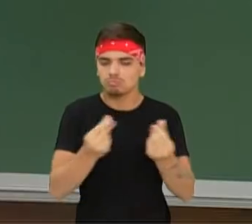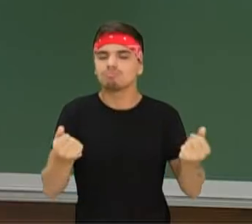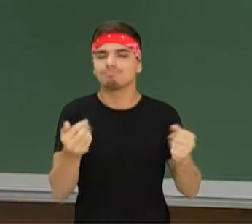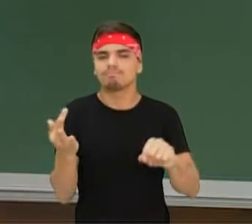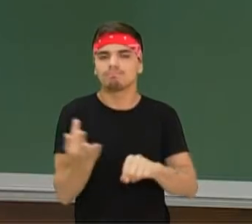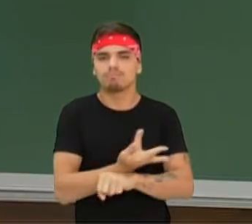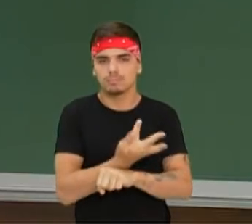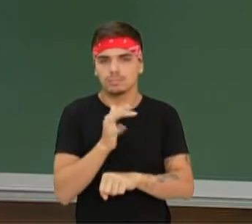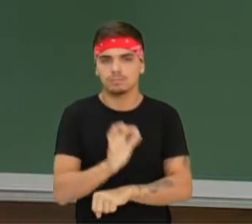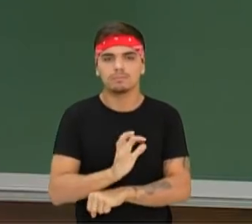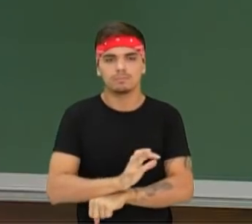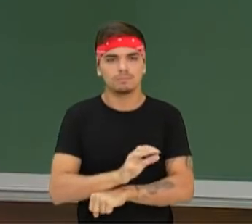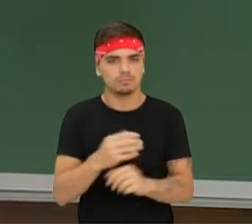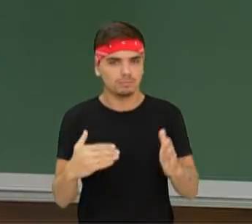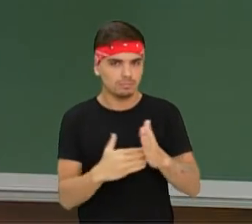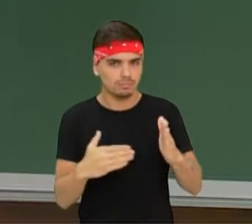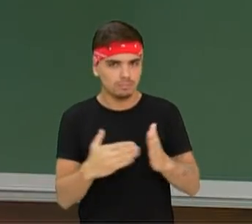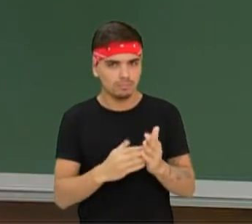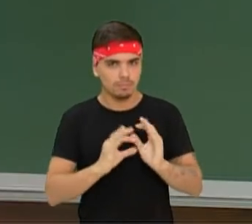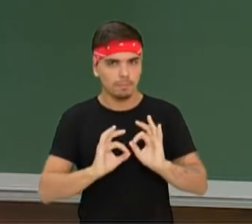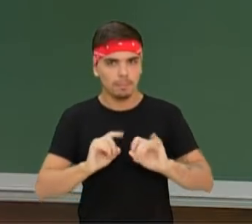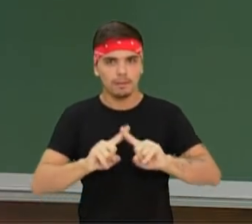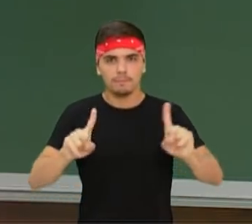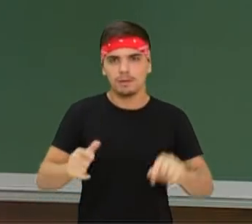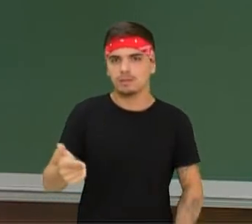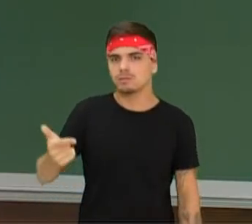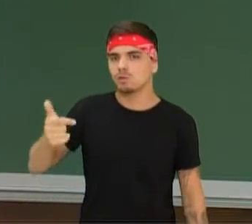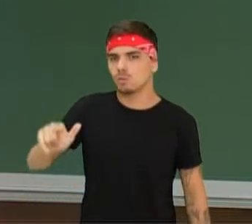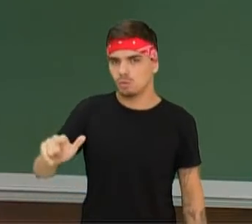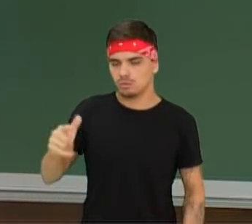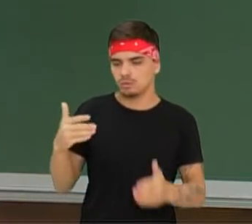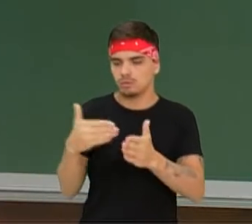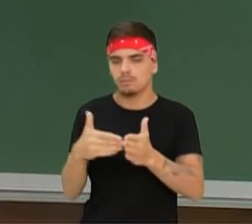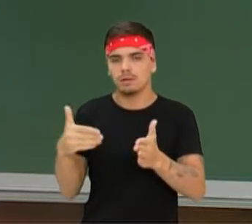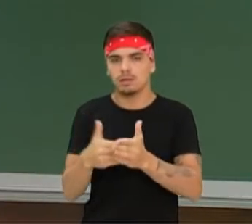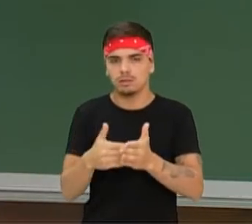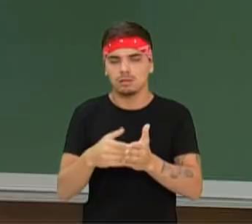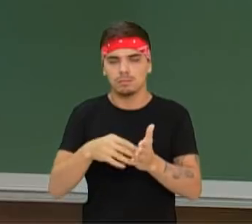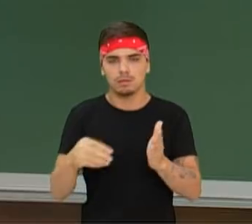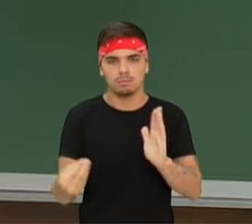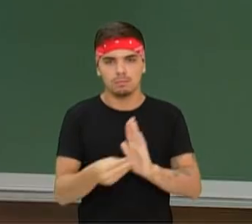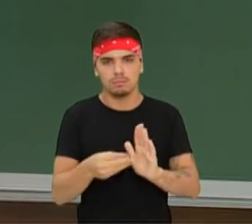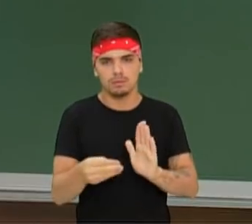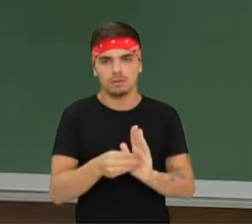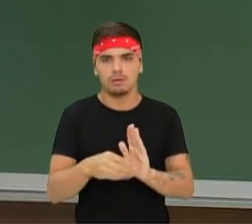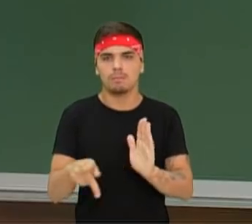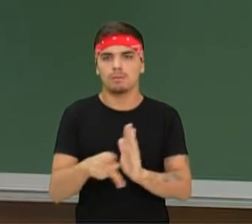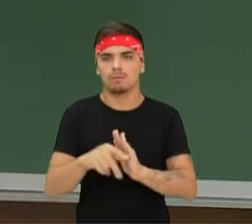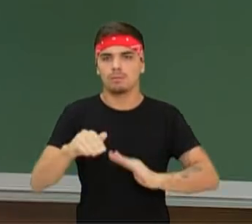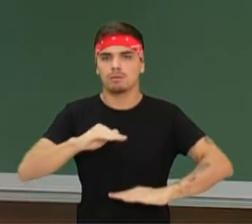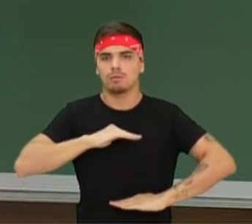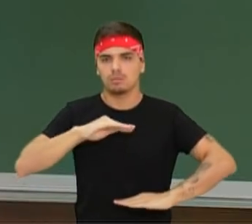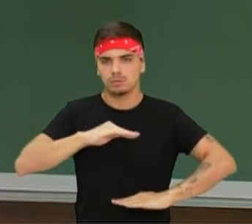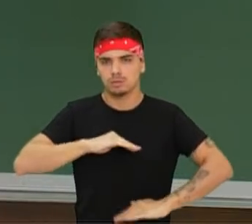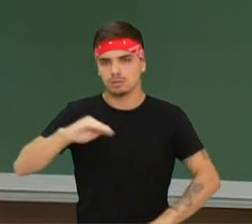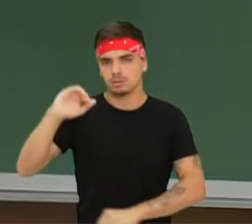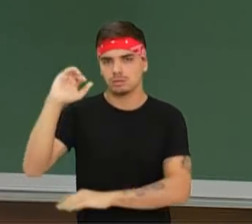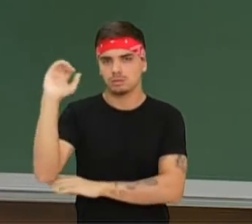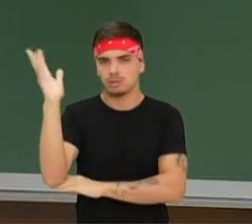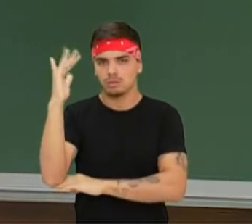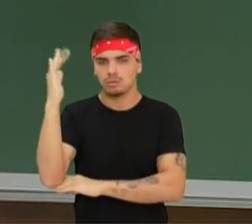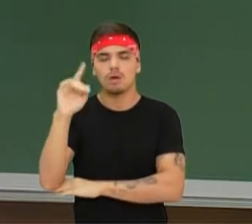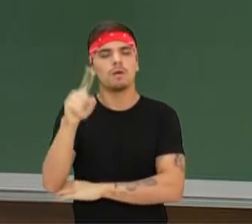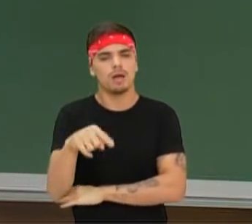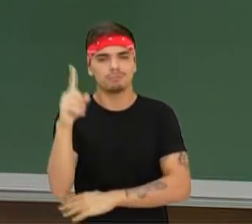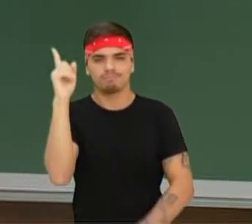consegue superar essas limitações. Porém, outras limitações impostas pelas condições naturais ainda